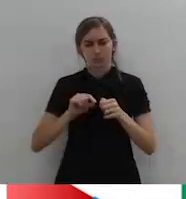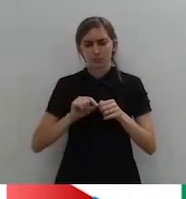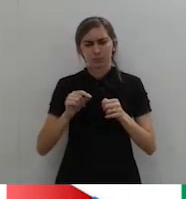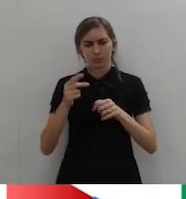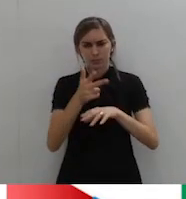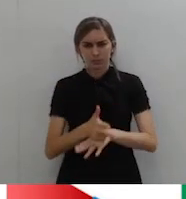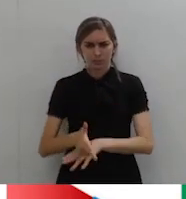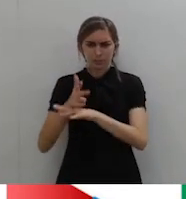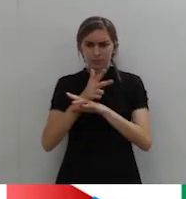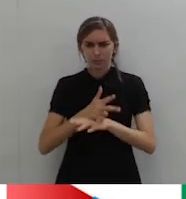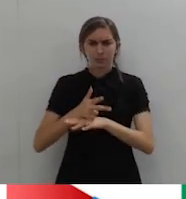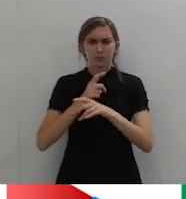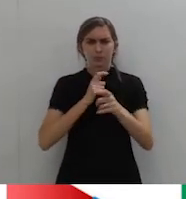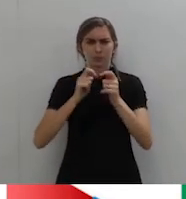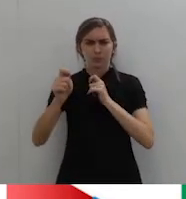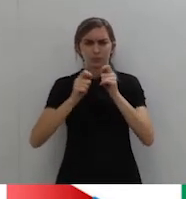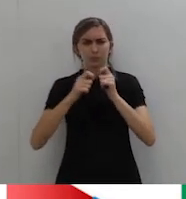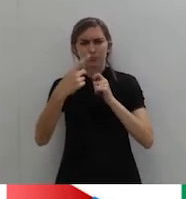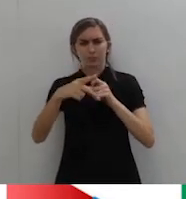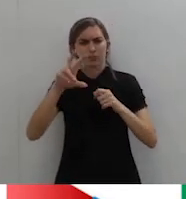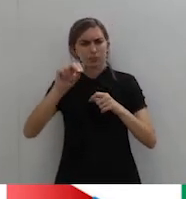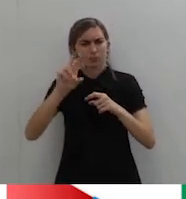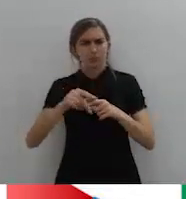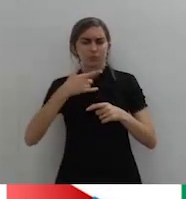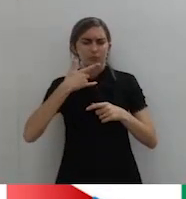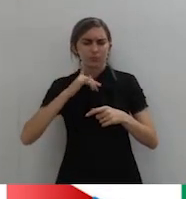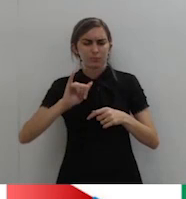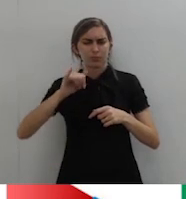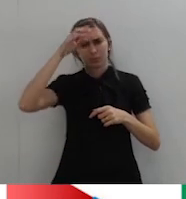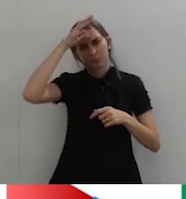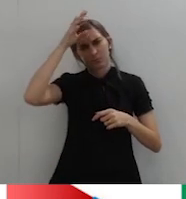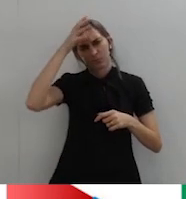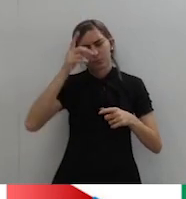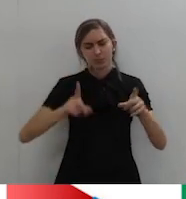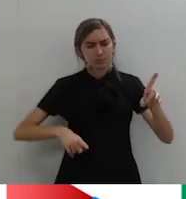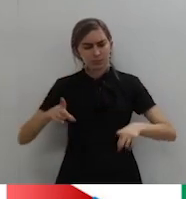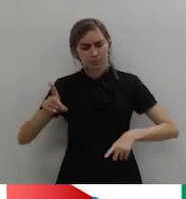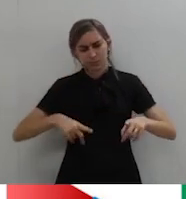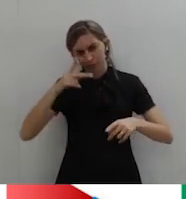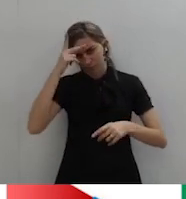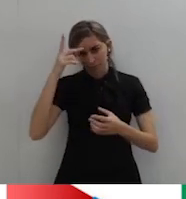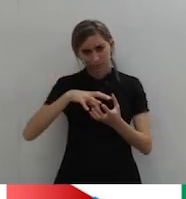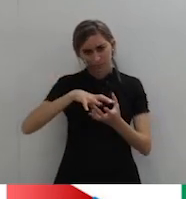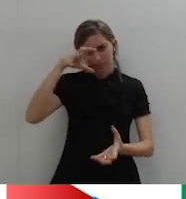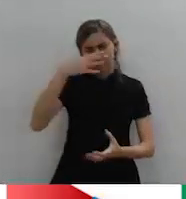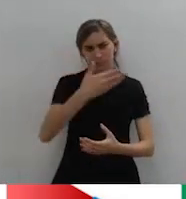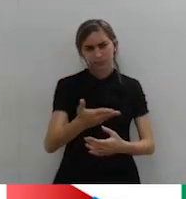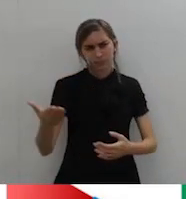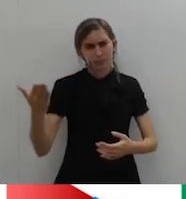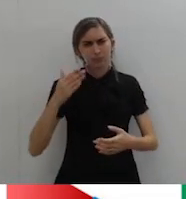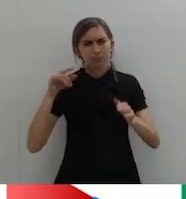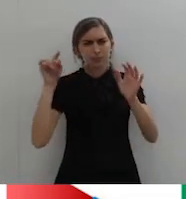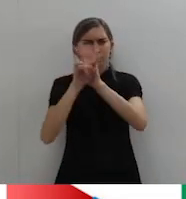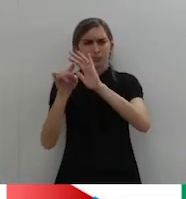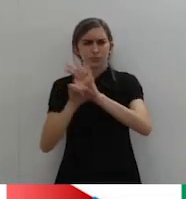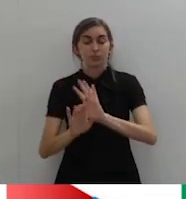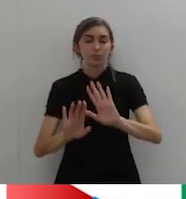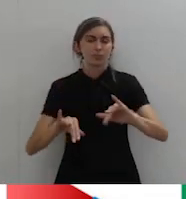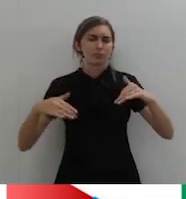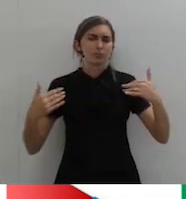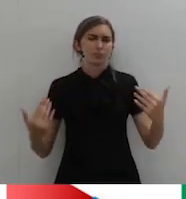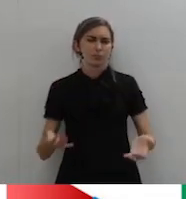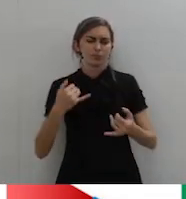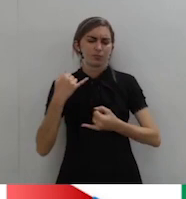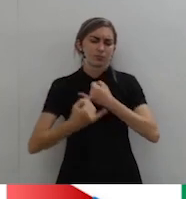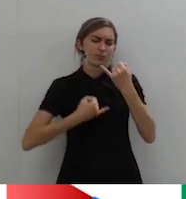Faça um vídeo entrevistando seus avós, pais, tias, primos, pessoas mais velhas que você, perguntando quais